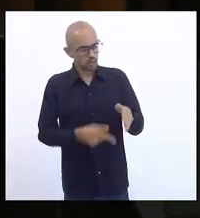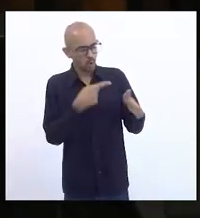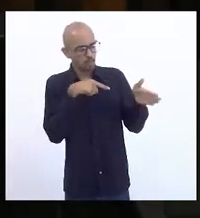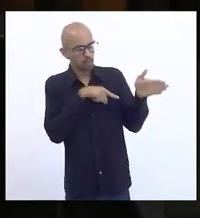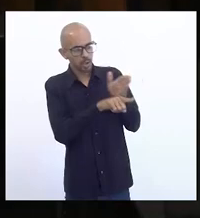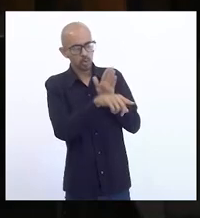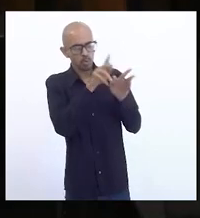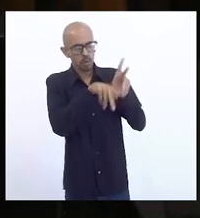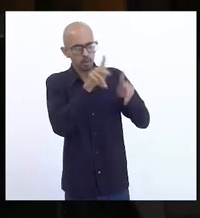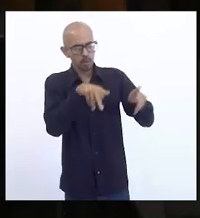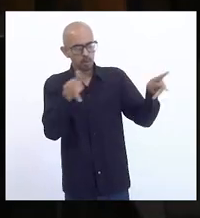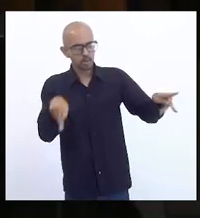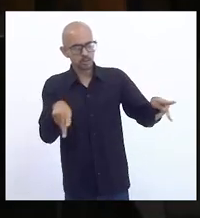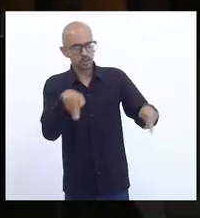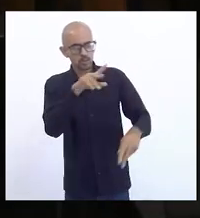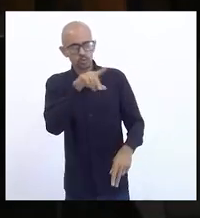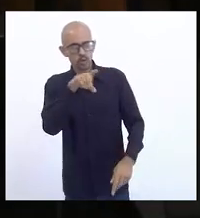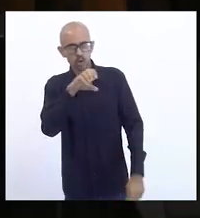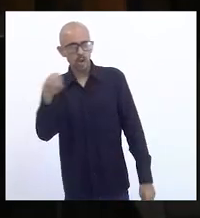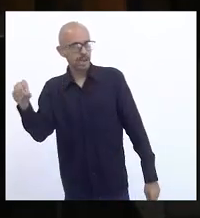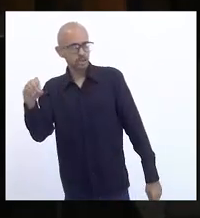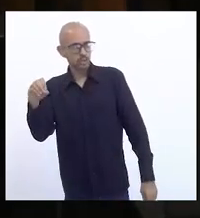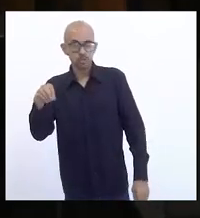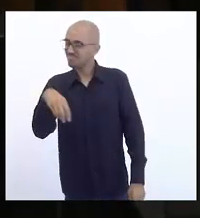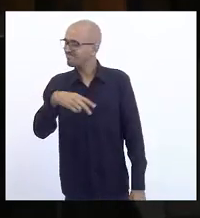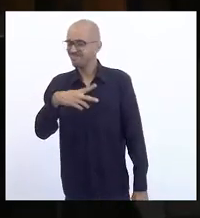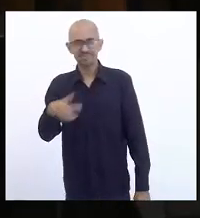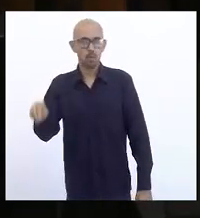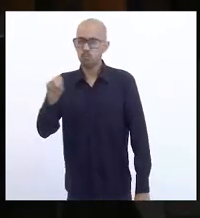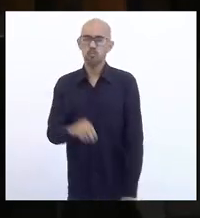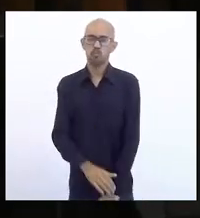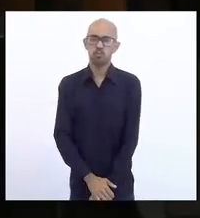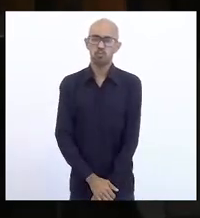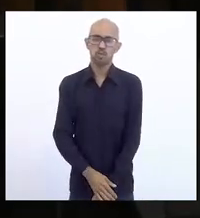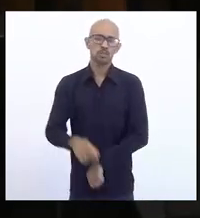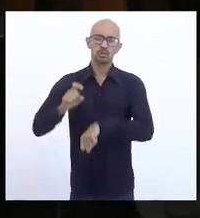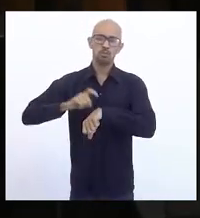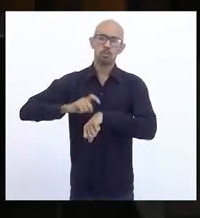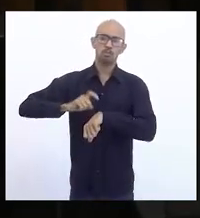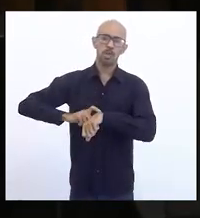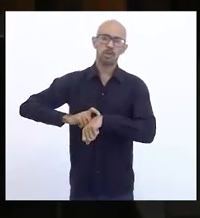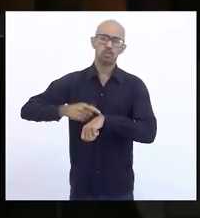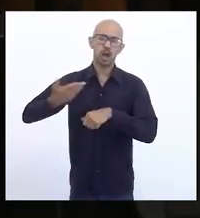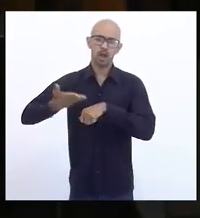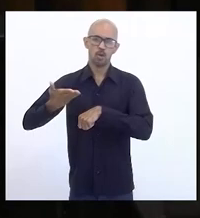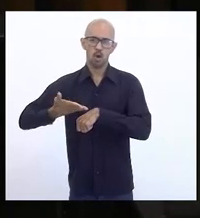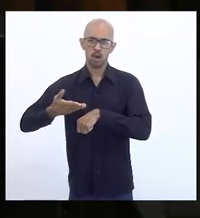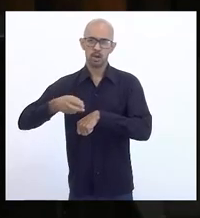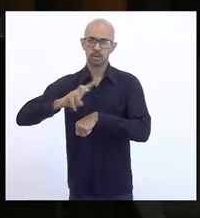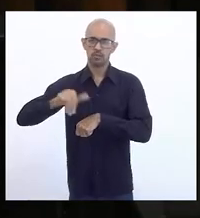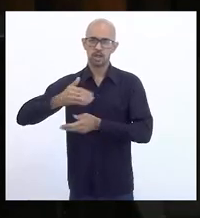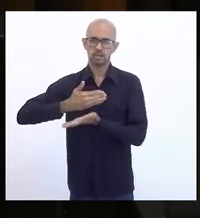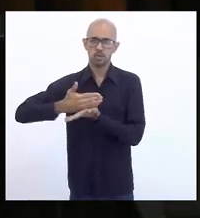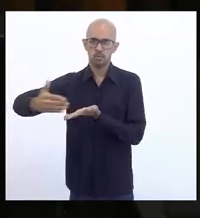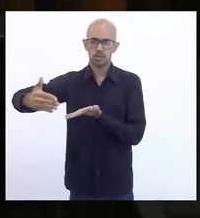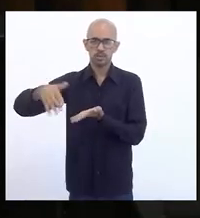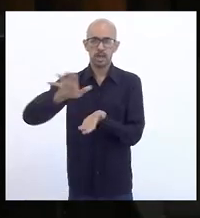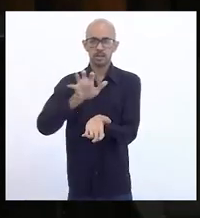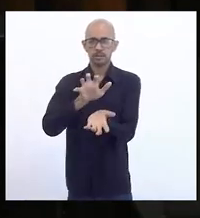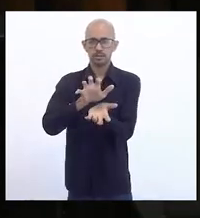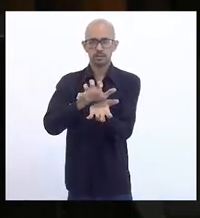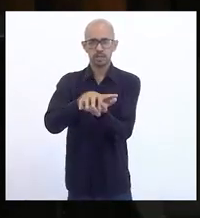Oeste? Não. Nesse momento histórico, inclusive, que vai se inaugurar em Santa Cruz,